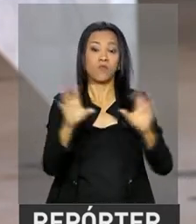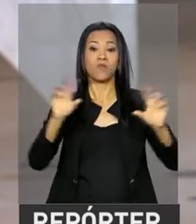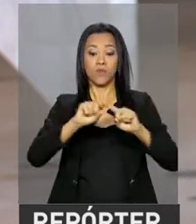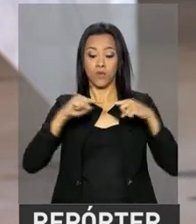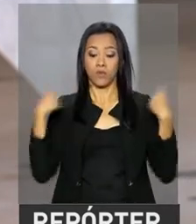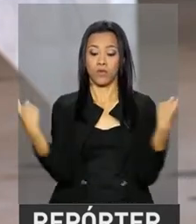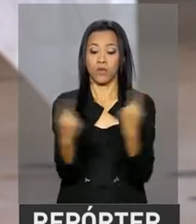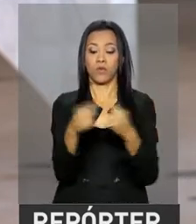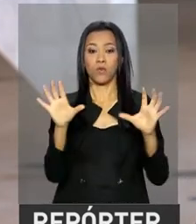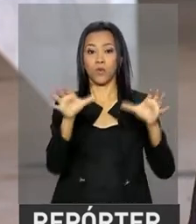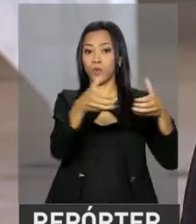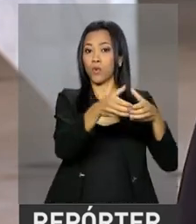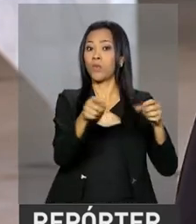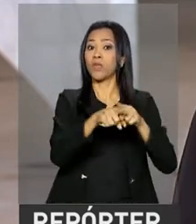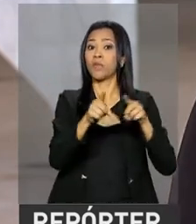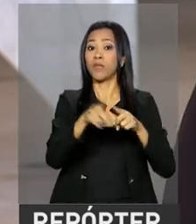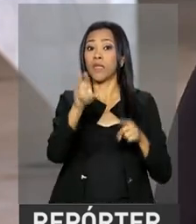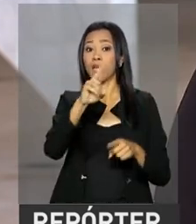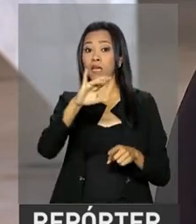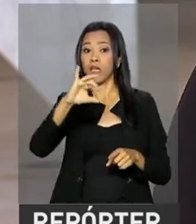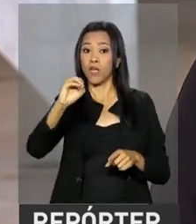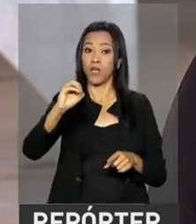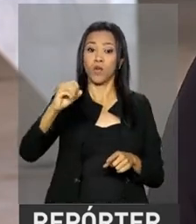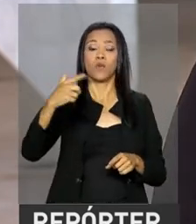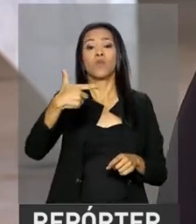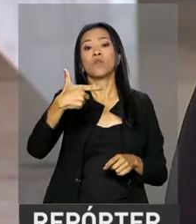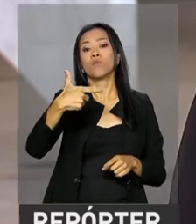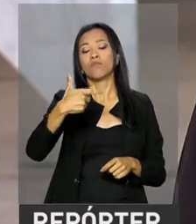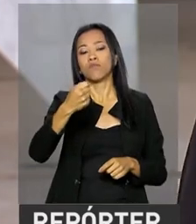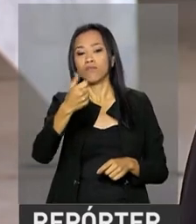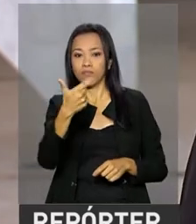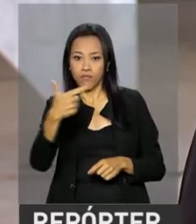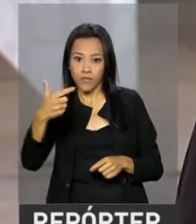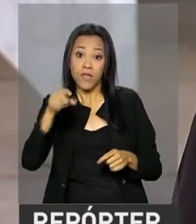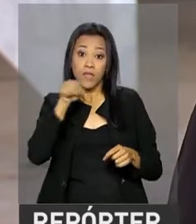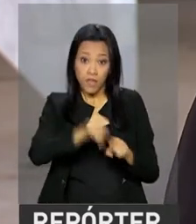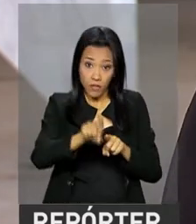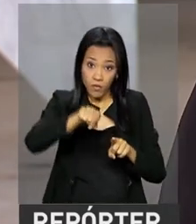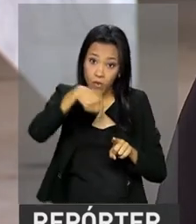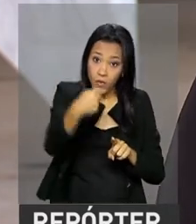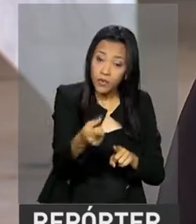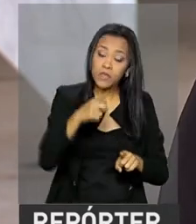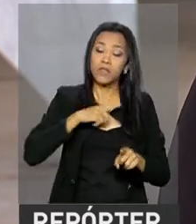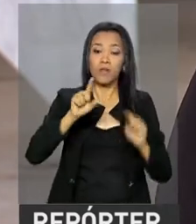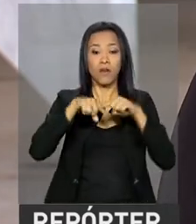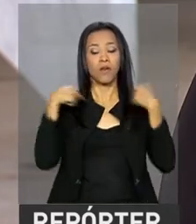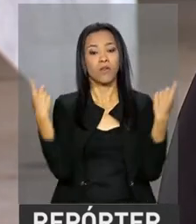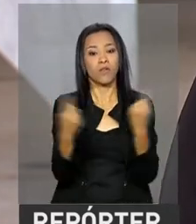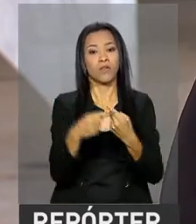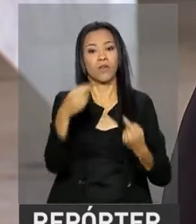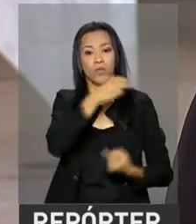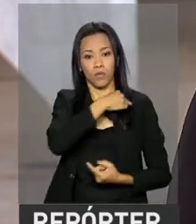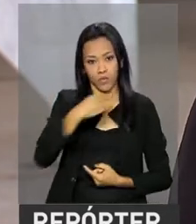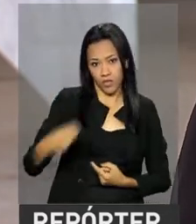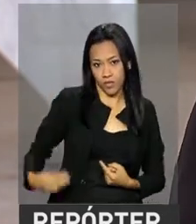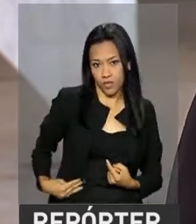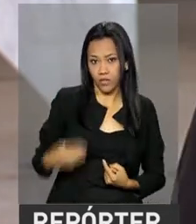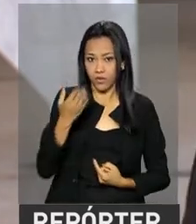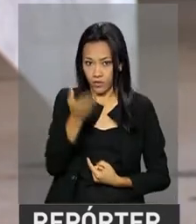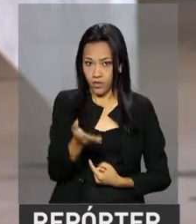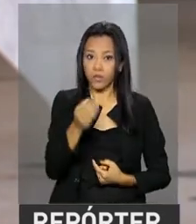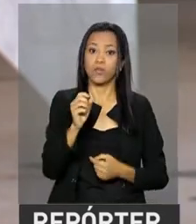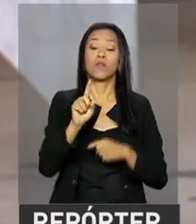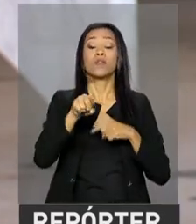Rio 92. Depois, Michel Temer se reúne com o ministro das Relações Exteriores, Aloysio Nunes Ferreira.